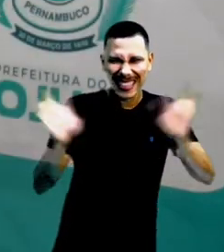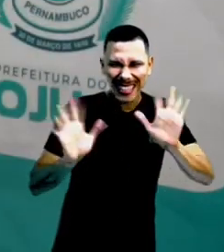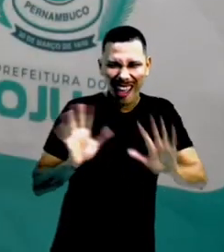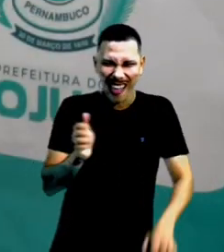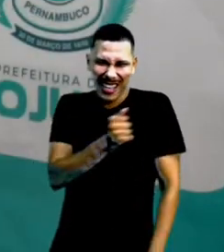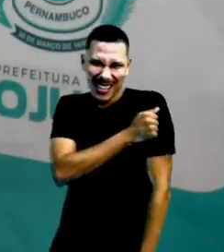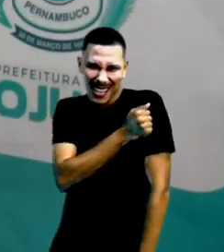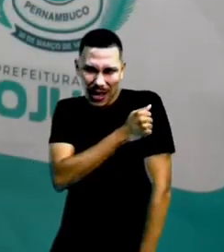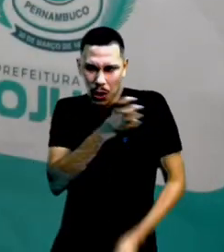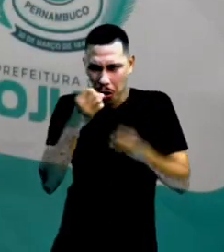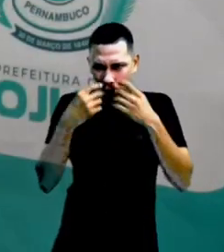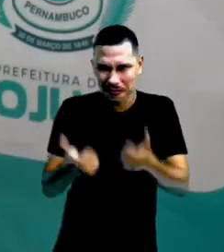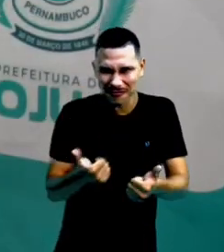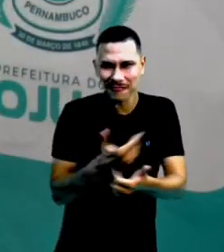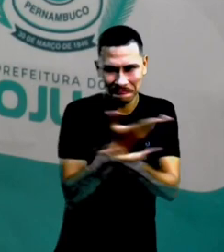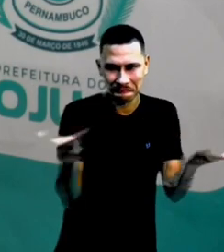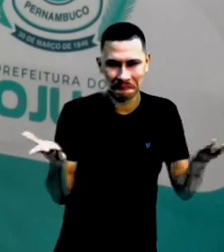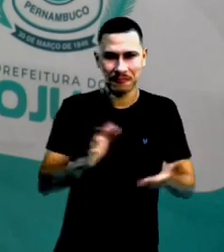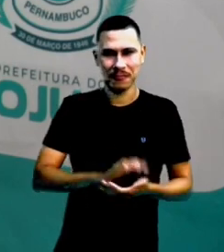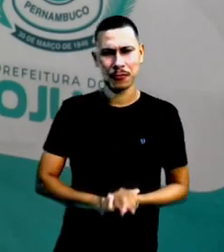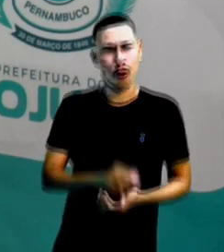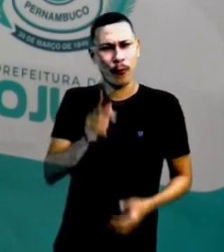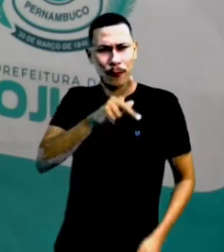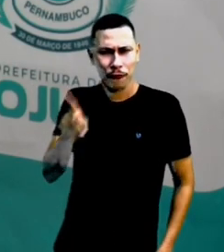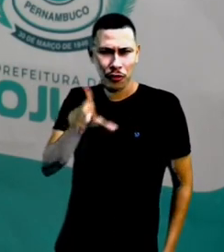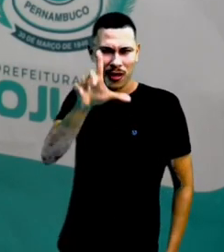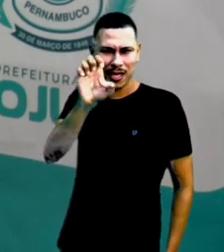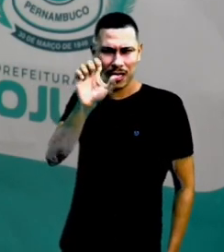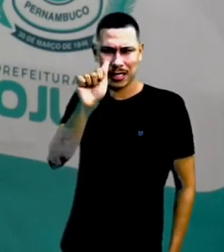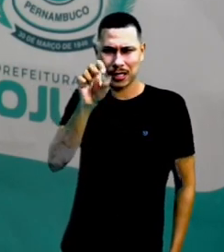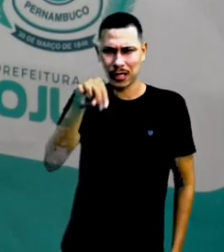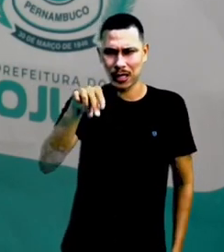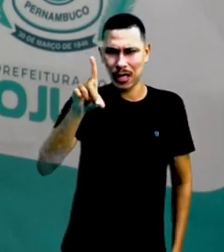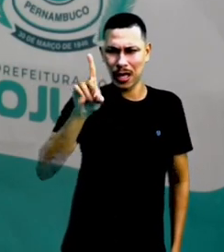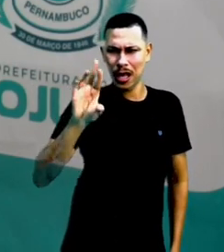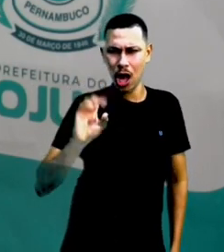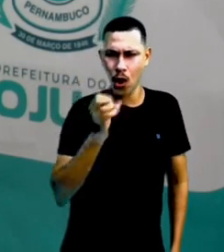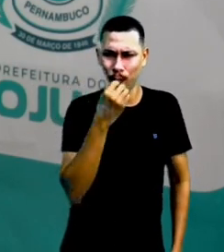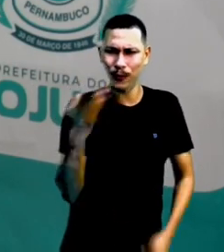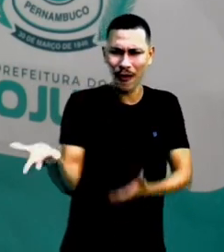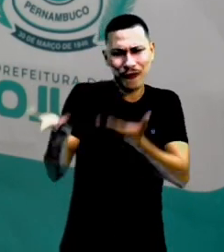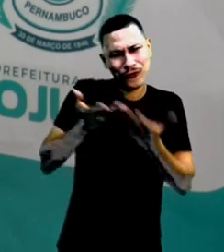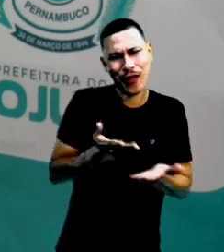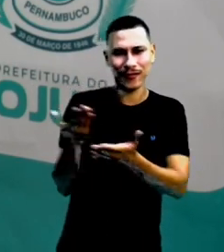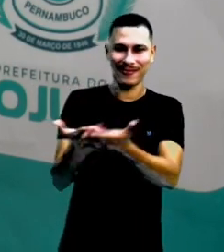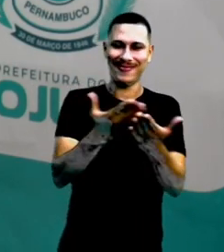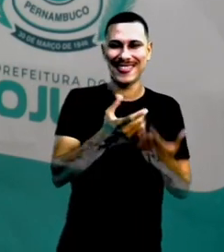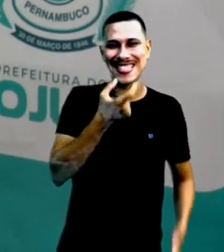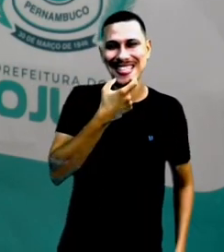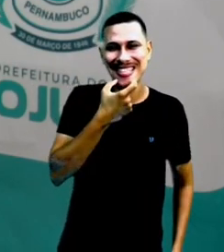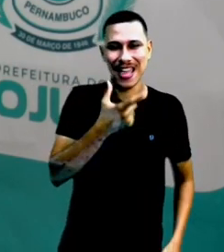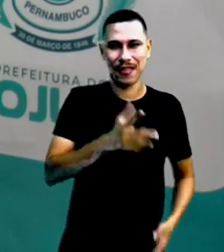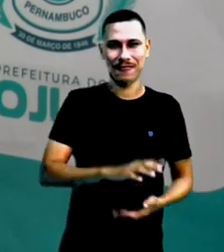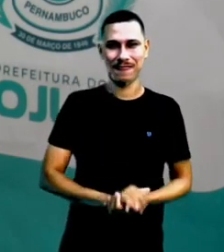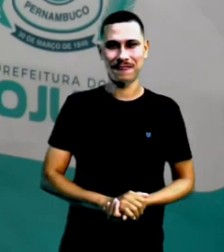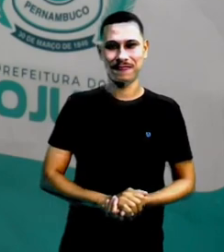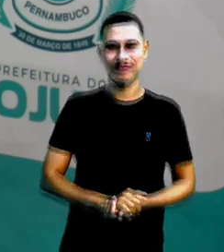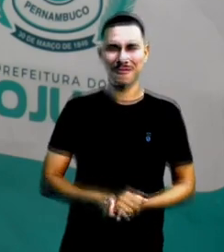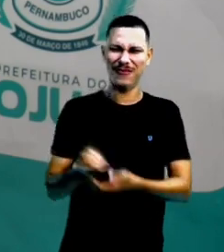Hello students, como vocês estão? Aqui é o Teacher Leandro e sejam bem-vindos a mais uma aula de língua